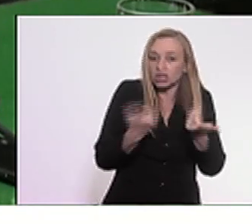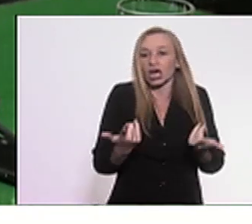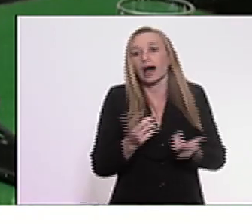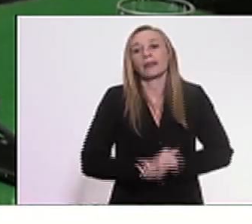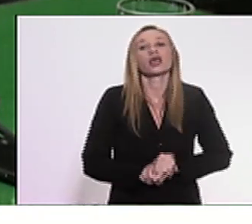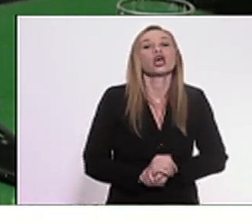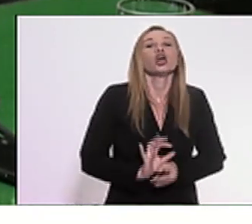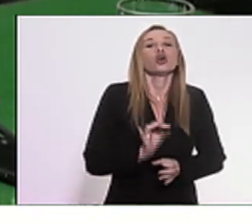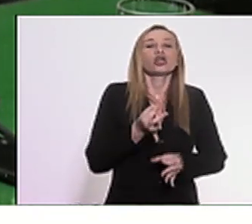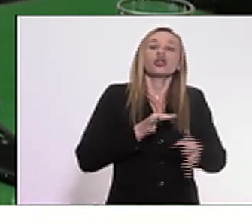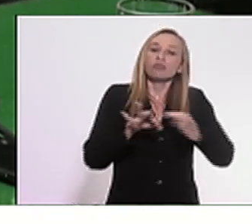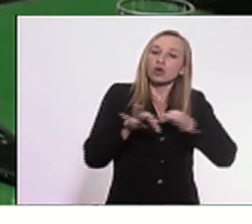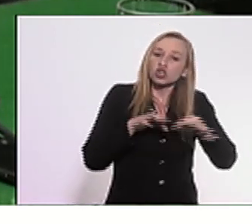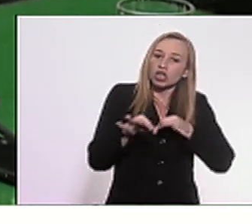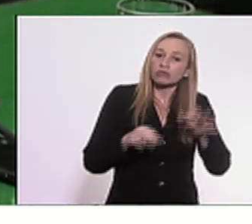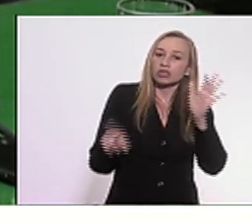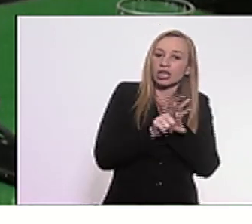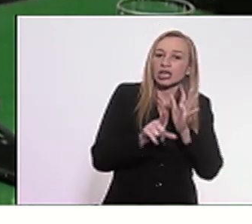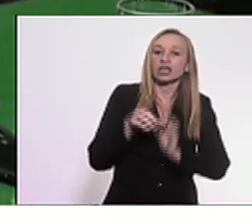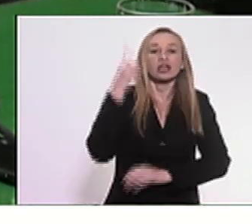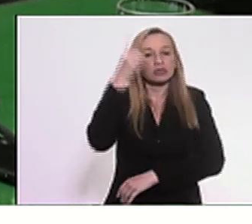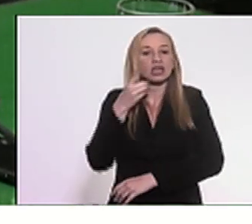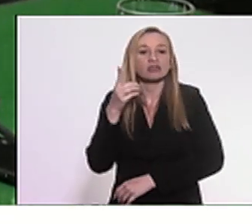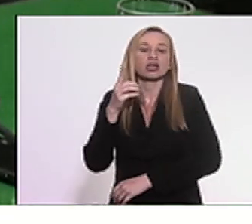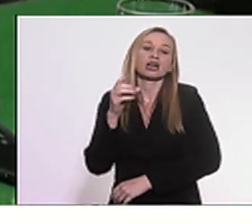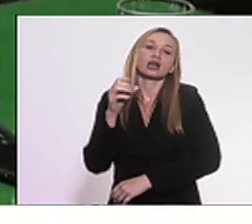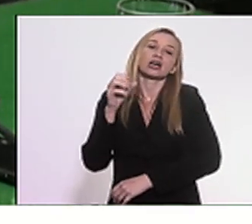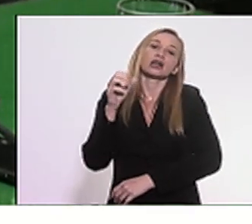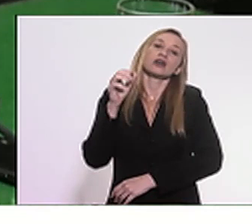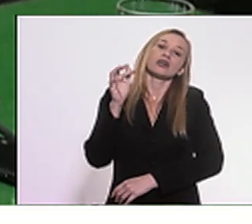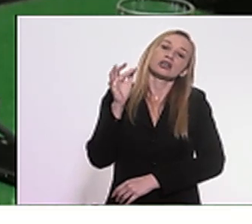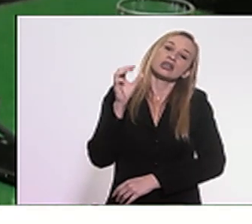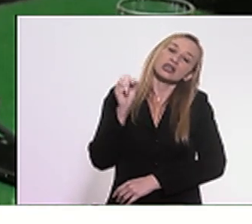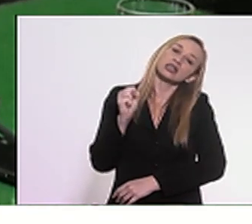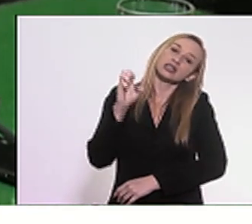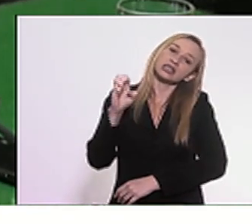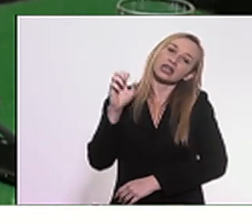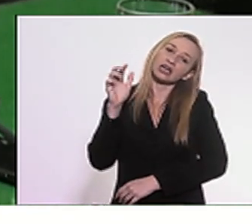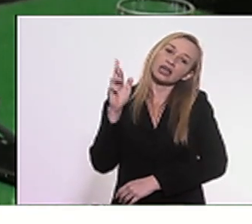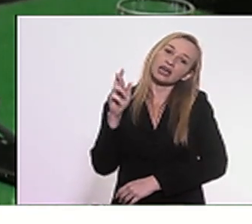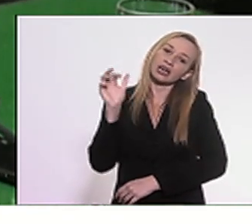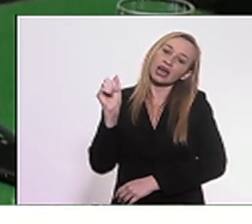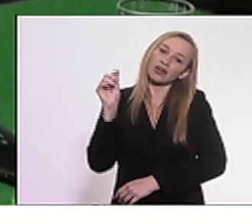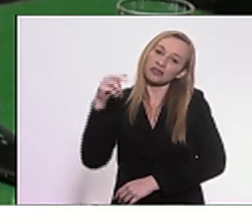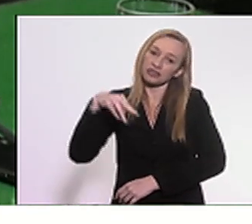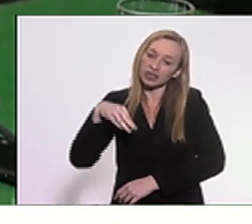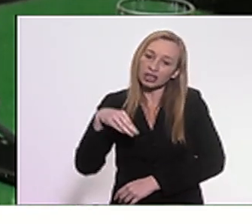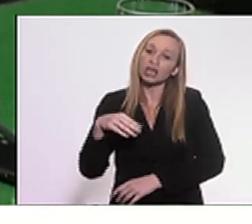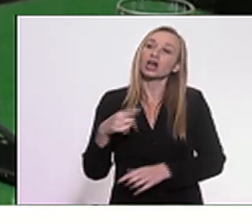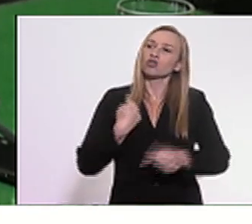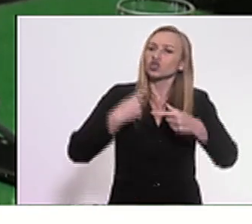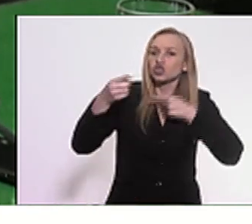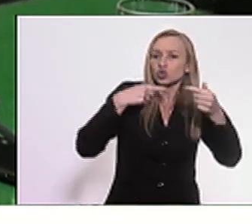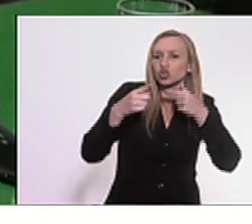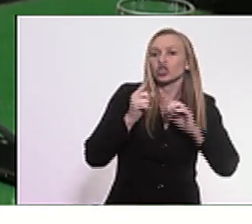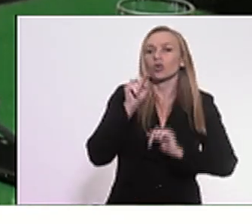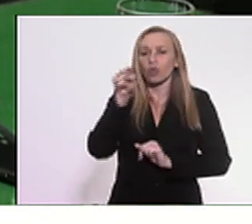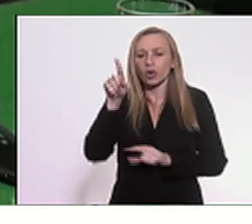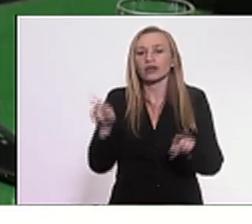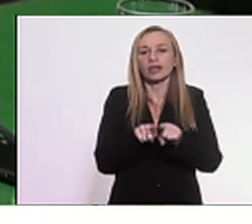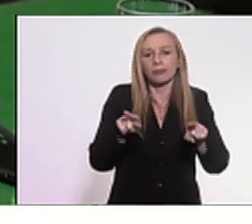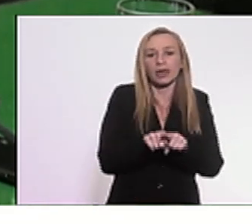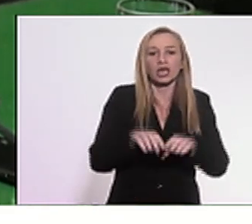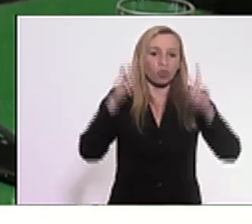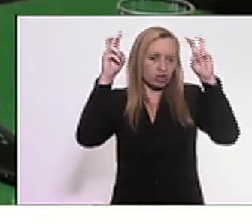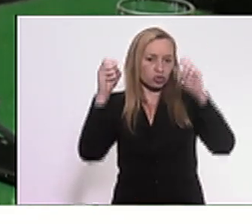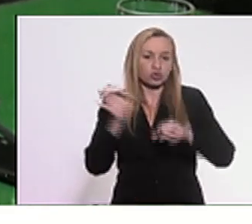o projeto de lei do deputado Serafini, né? Estou aqui com o projeto de lei do deputado Serafini. Vou discutir com ele também a questão